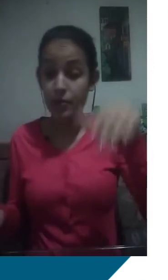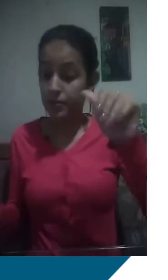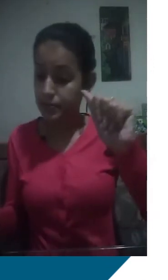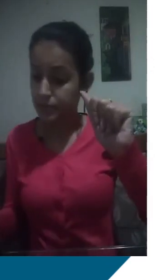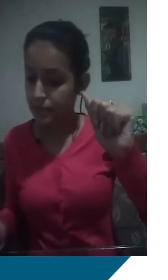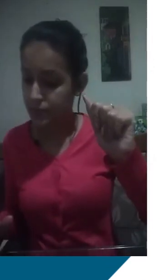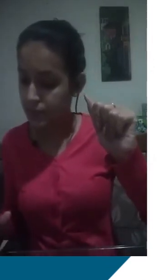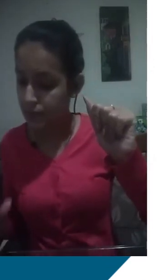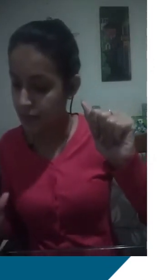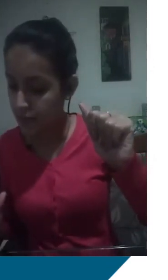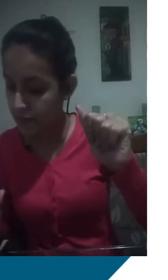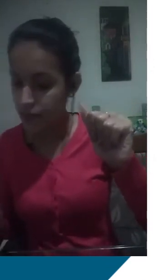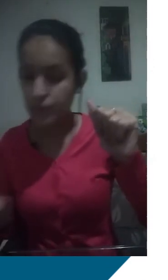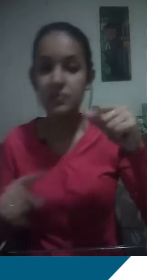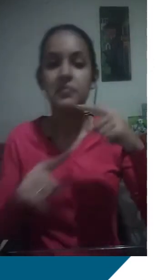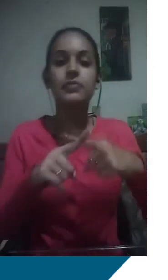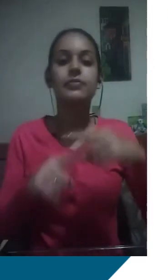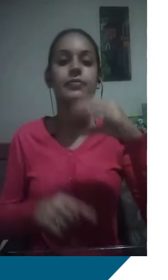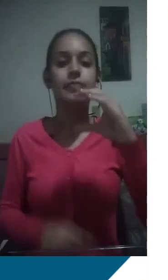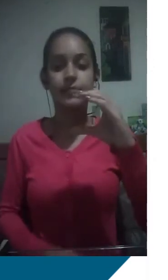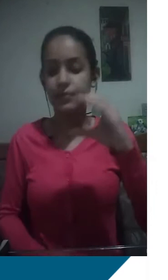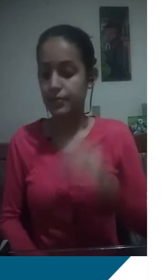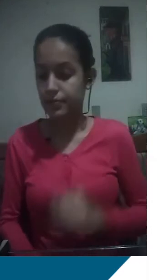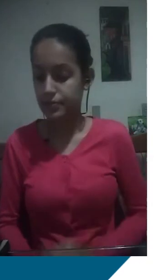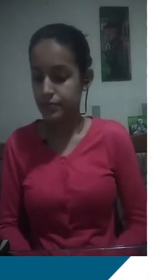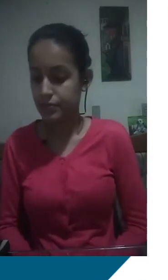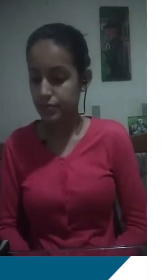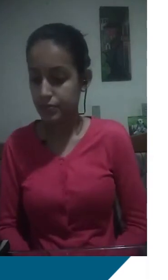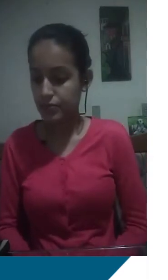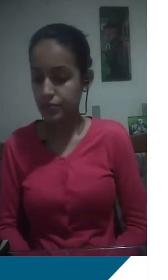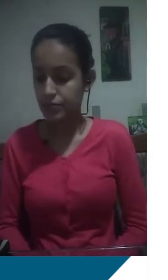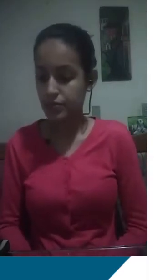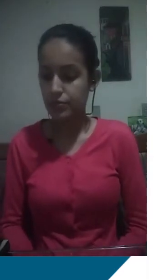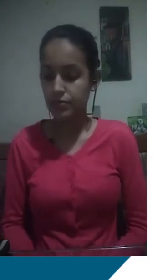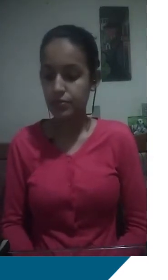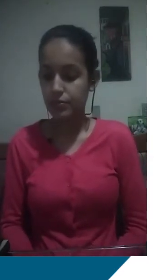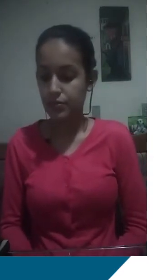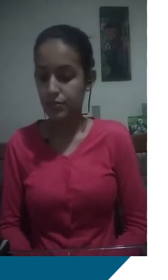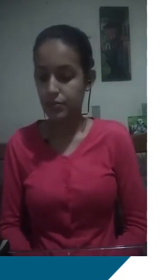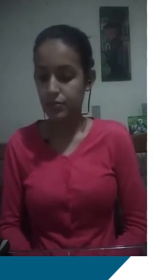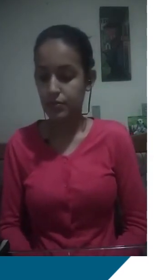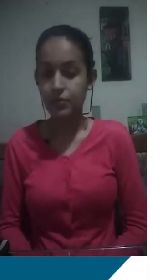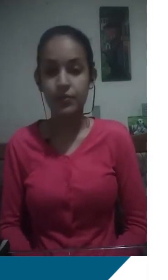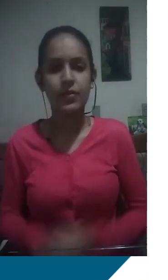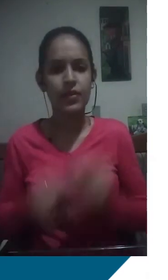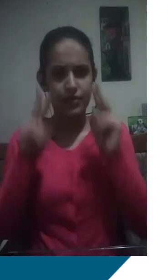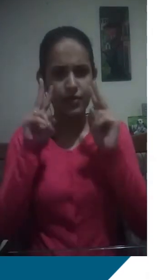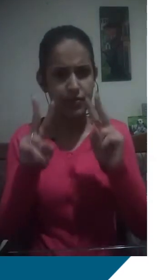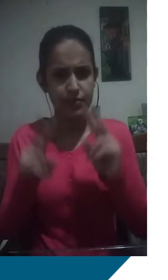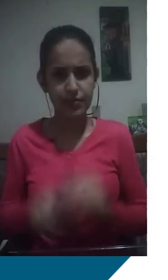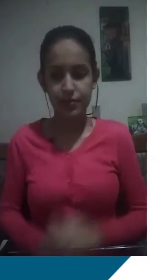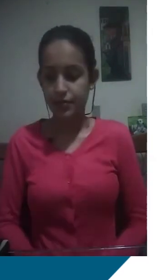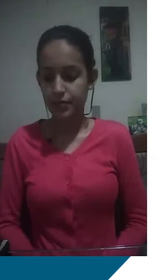Esse metro com esse metro aqui, eles se cancelam e esse grau Celsius vai para o outro lado dividindo. E no final das contas